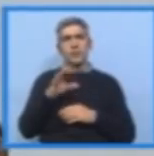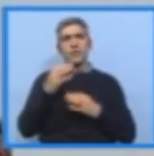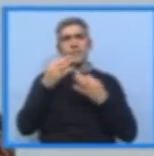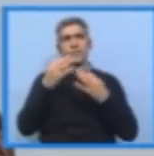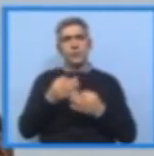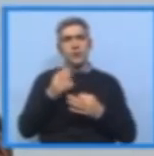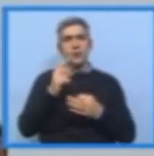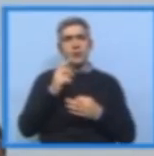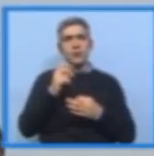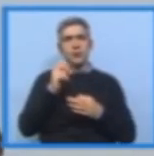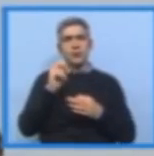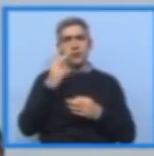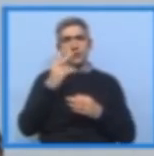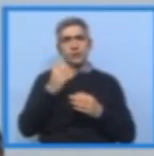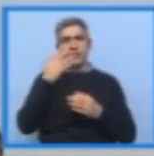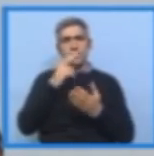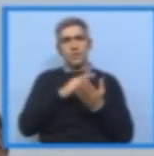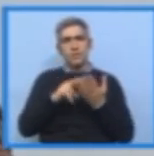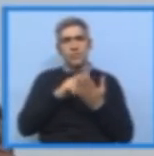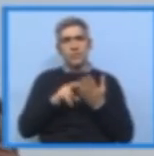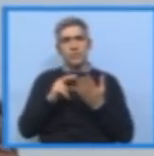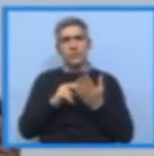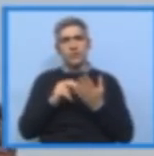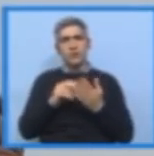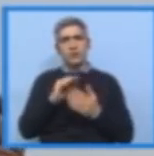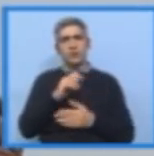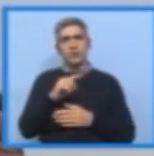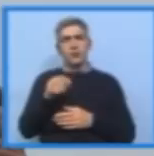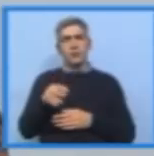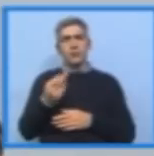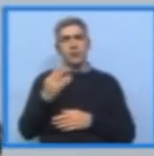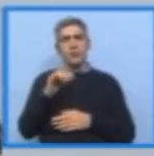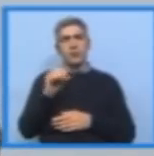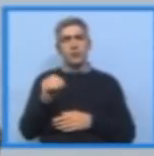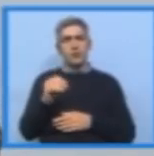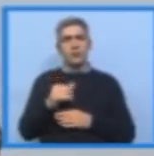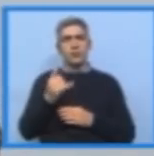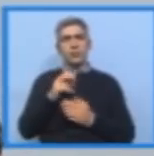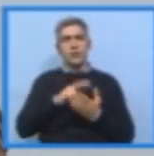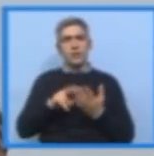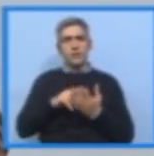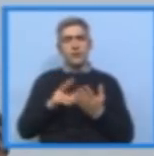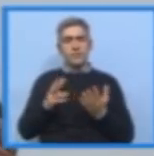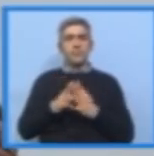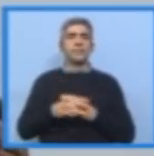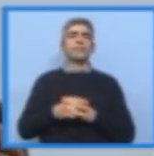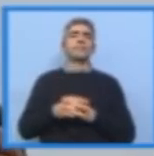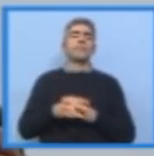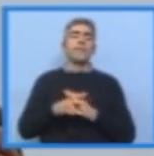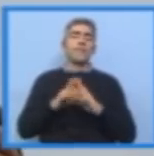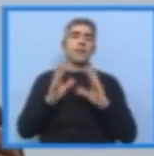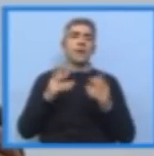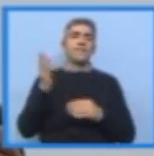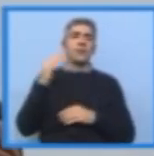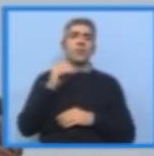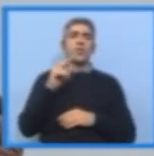é confirmado pelas duas primeiras leituras, exatamente, sobretudo a de São Paulo, a segunda leitura. Bom, lá está. Estes magos vêm